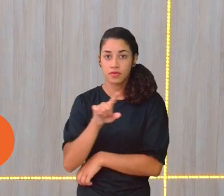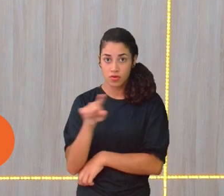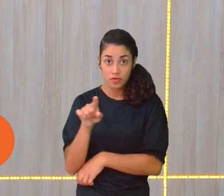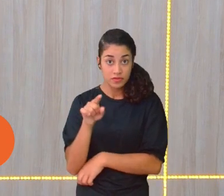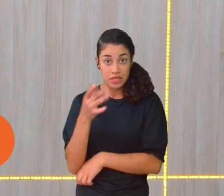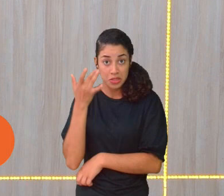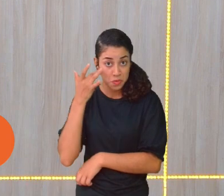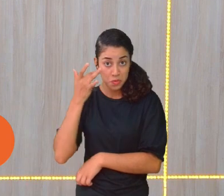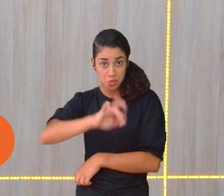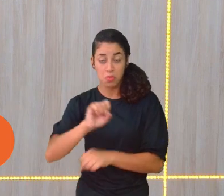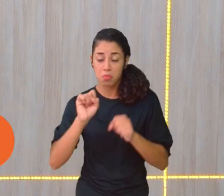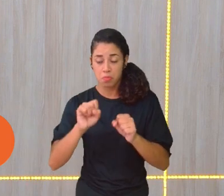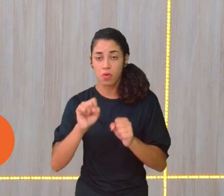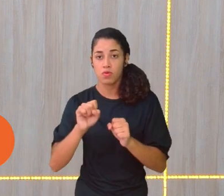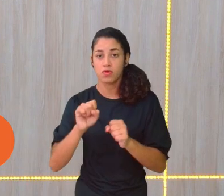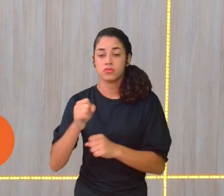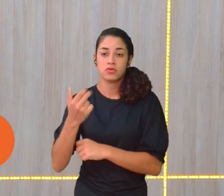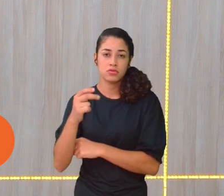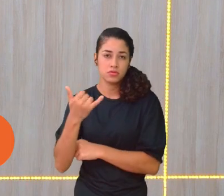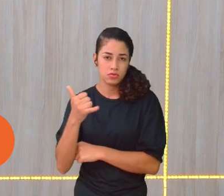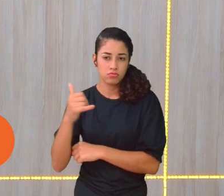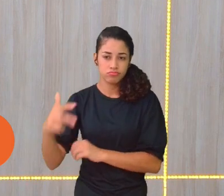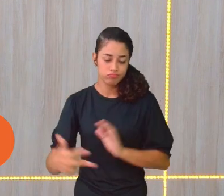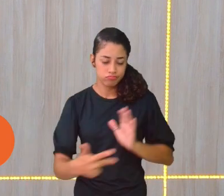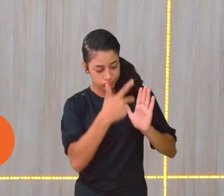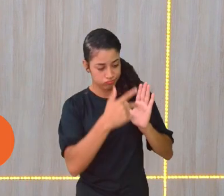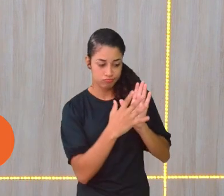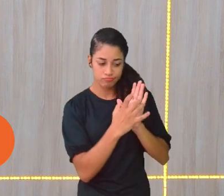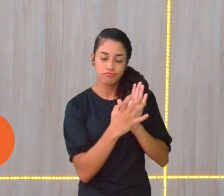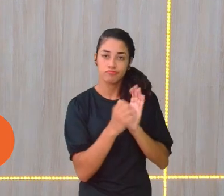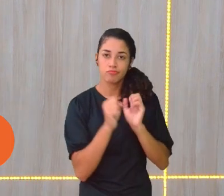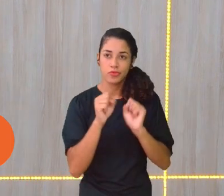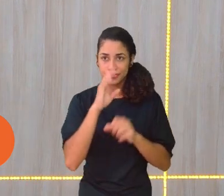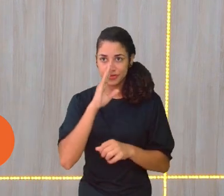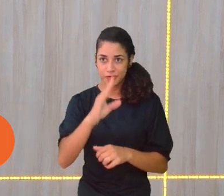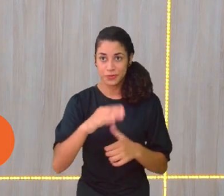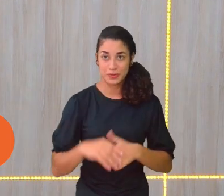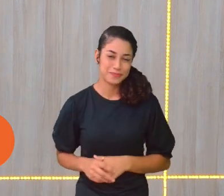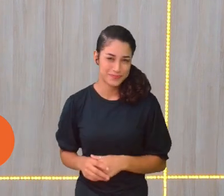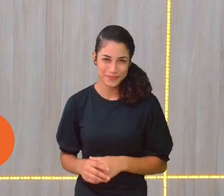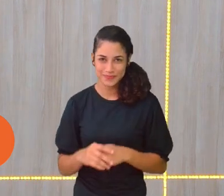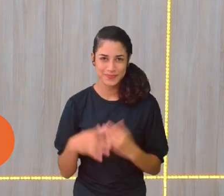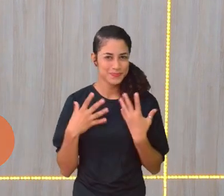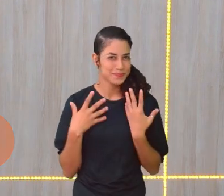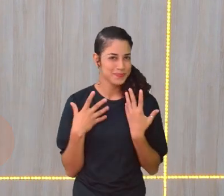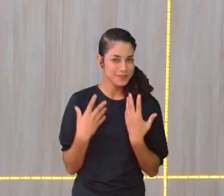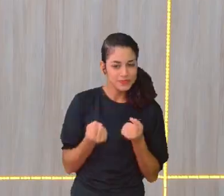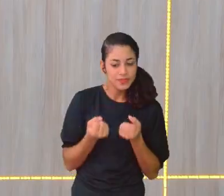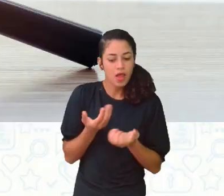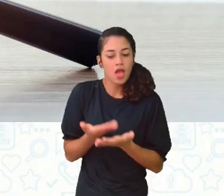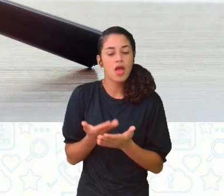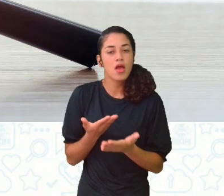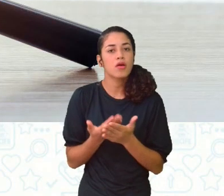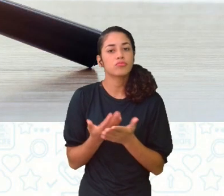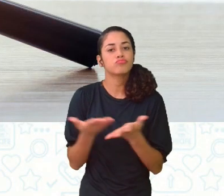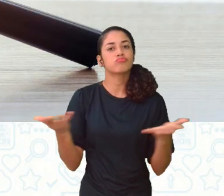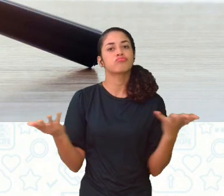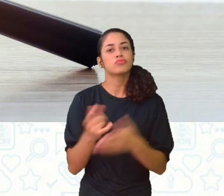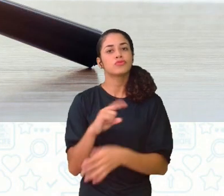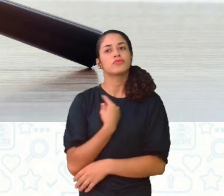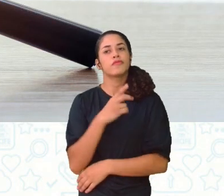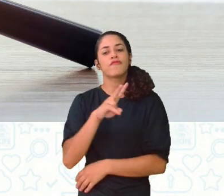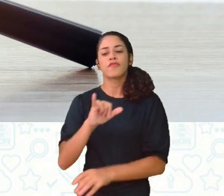aponta a câmera aí e se conecta, tá? Então vamos lá. Na nossa aula de hoje nós